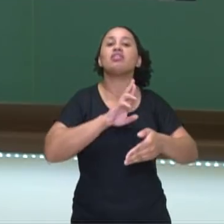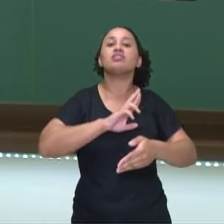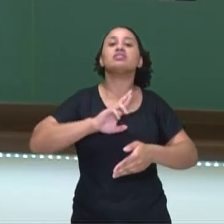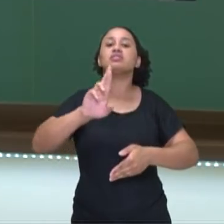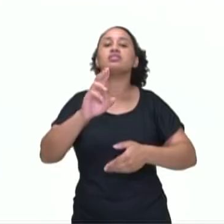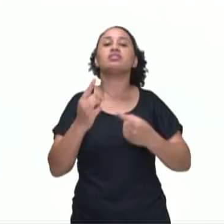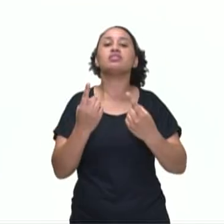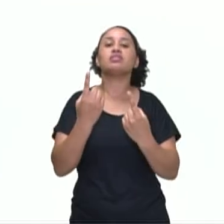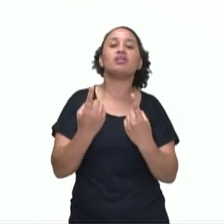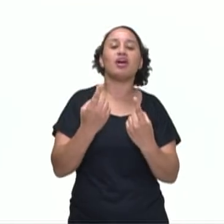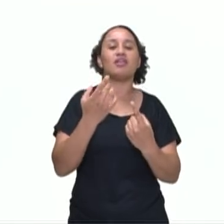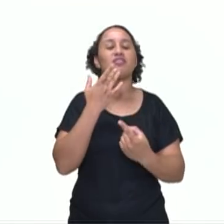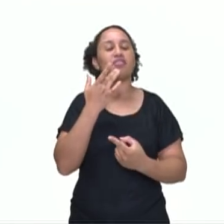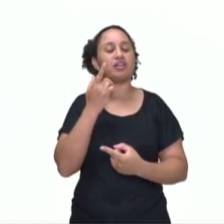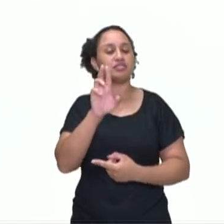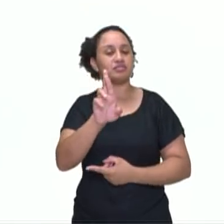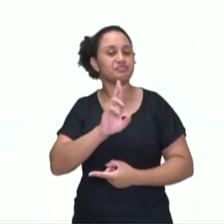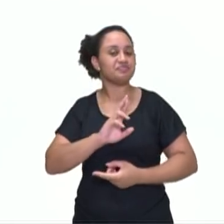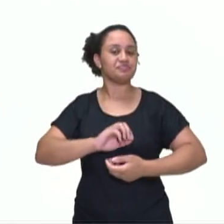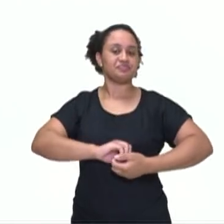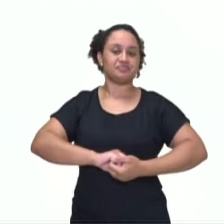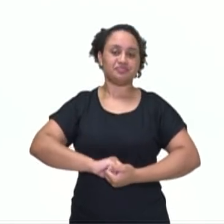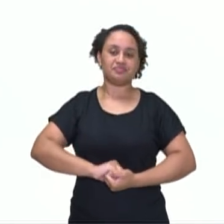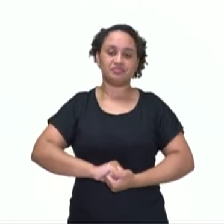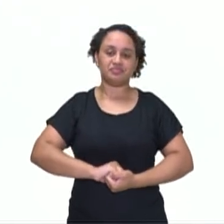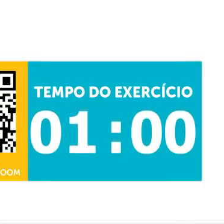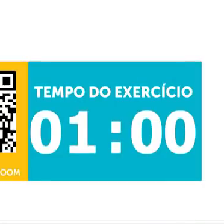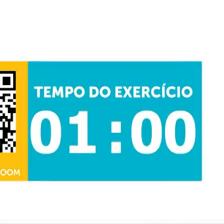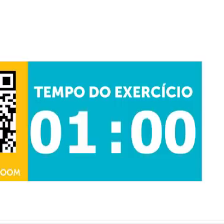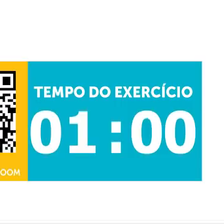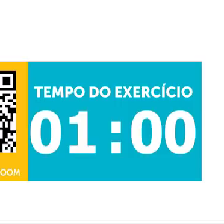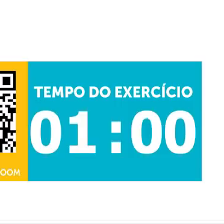religioso? Fácil, vai lá.